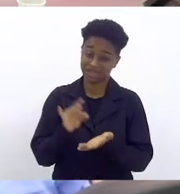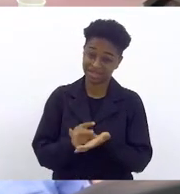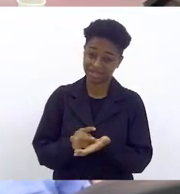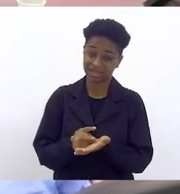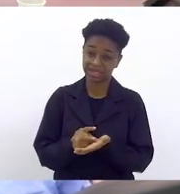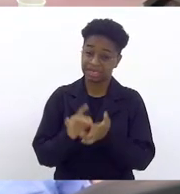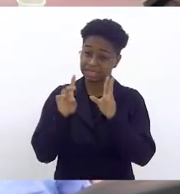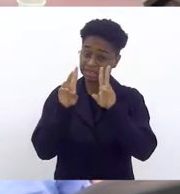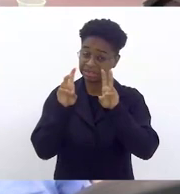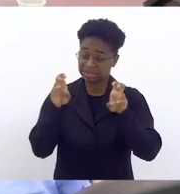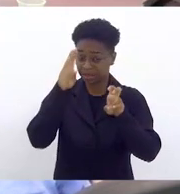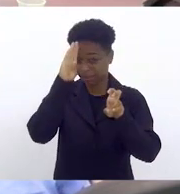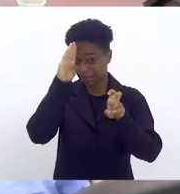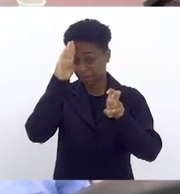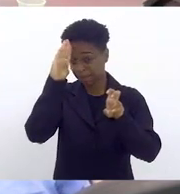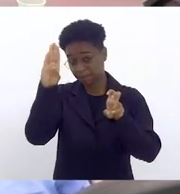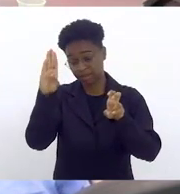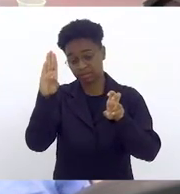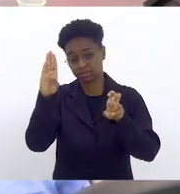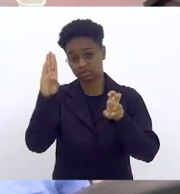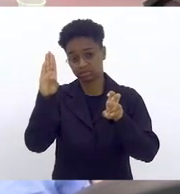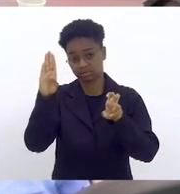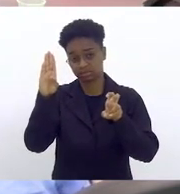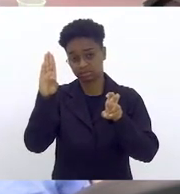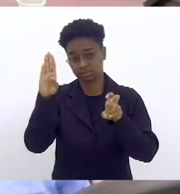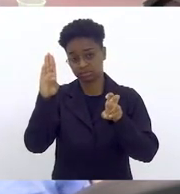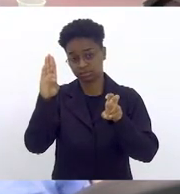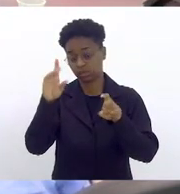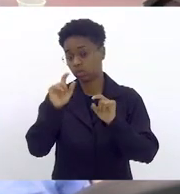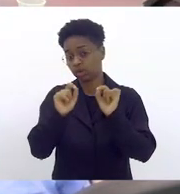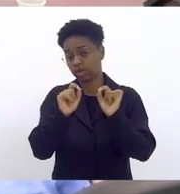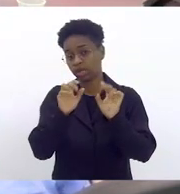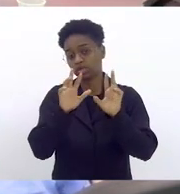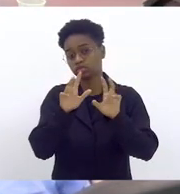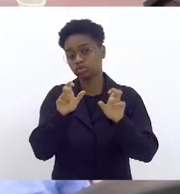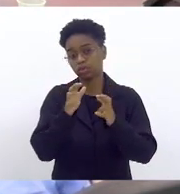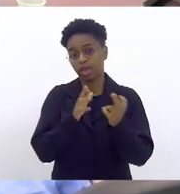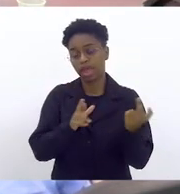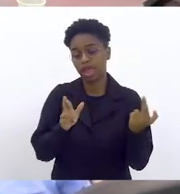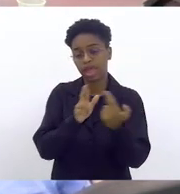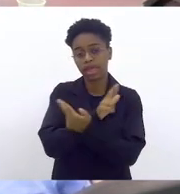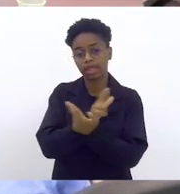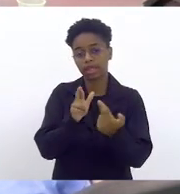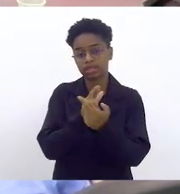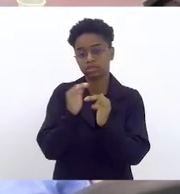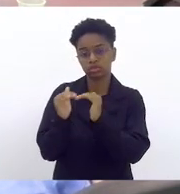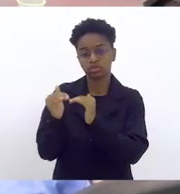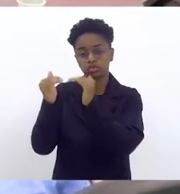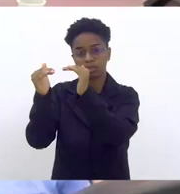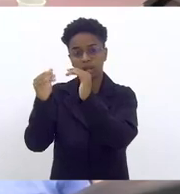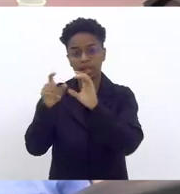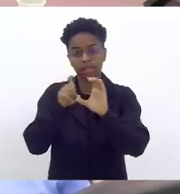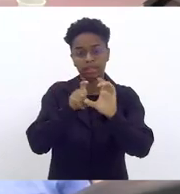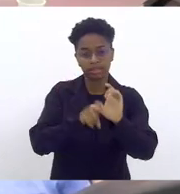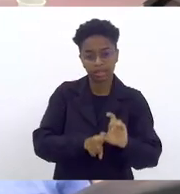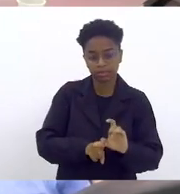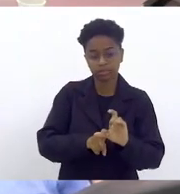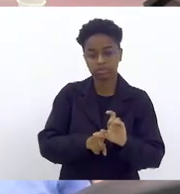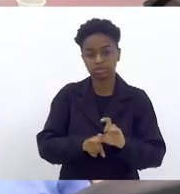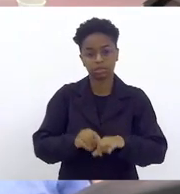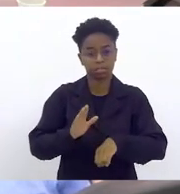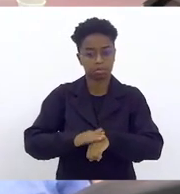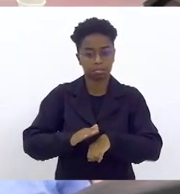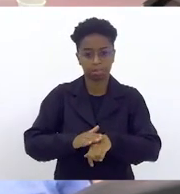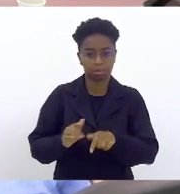grande tema aqui é sobre as relações entre soberania dependência auto-suficiência